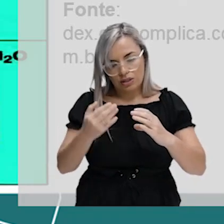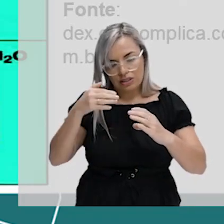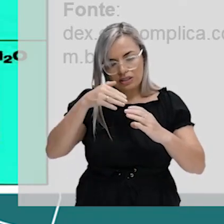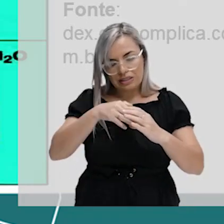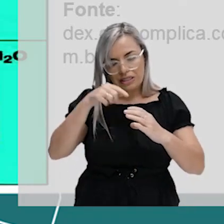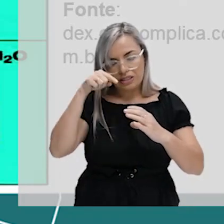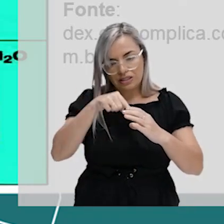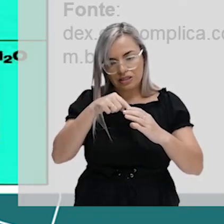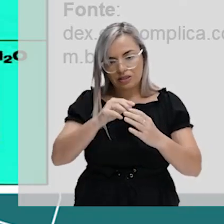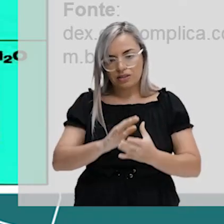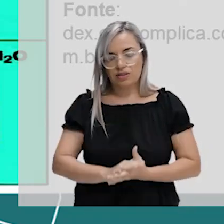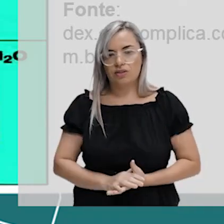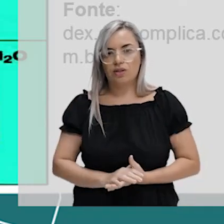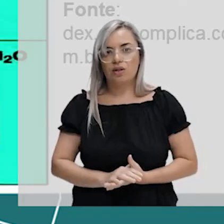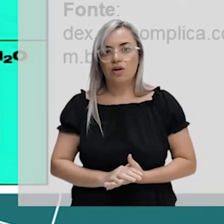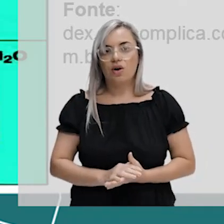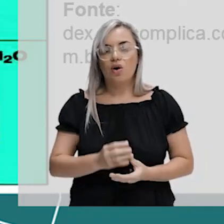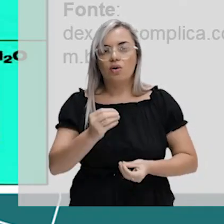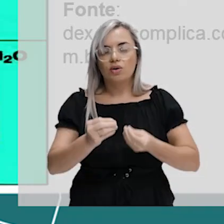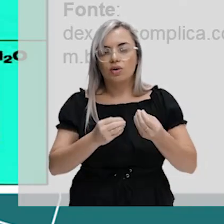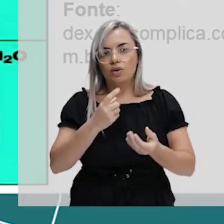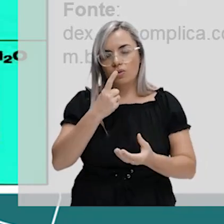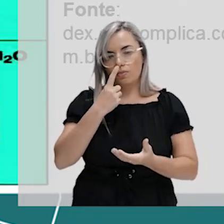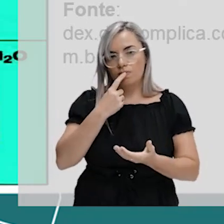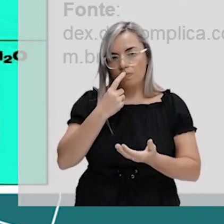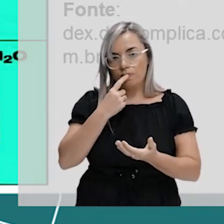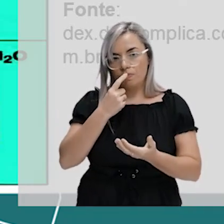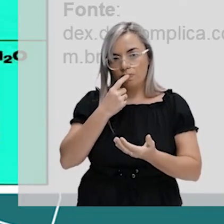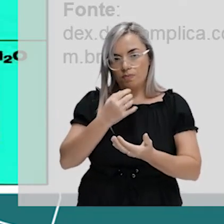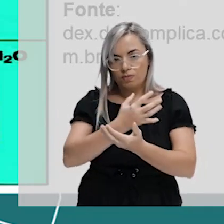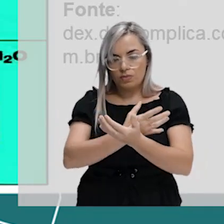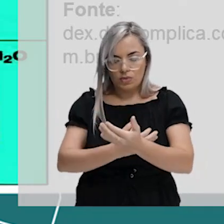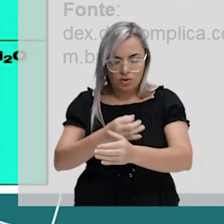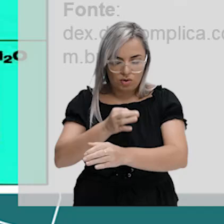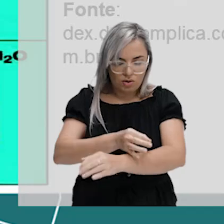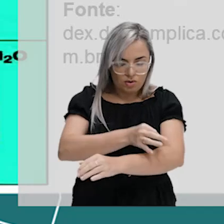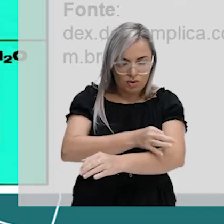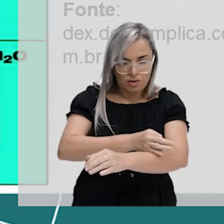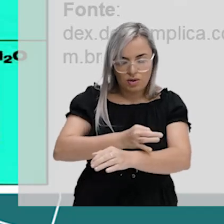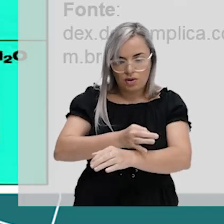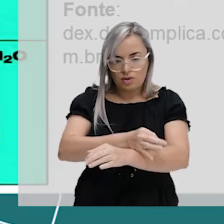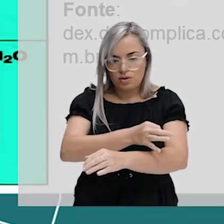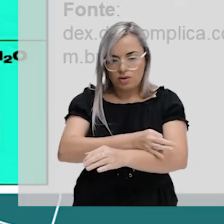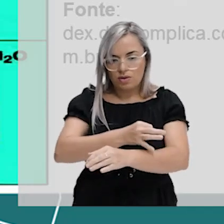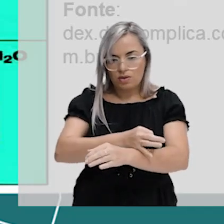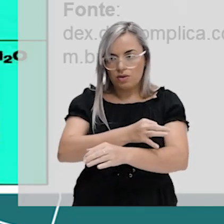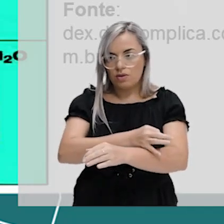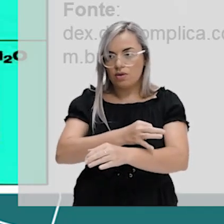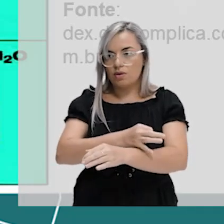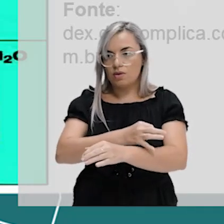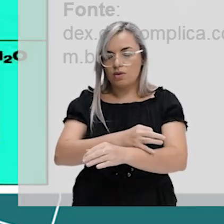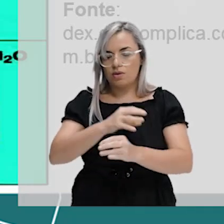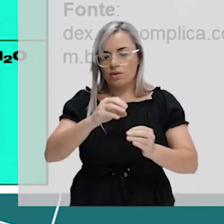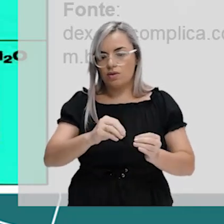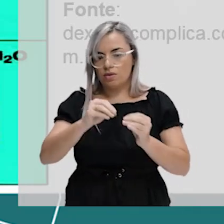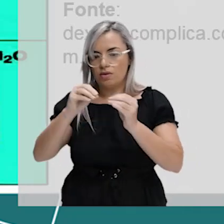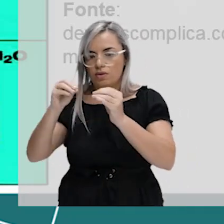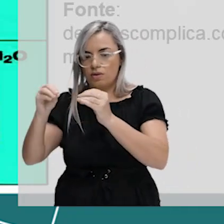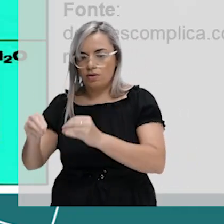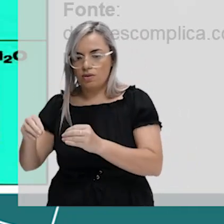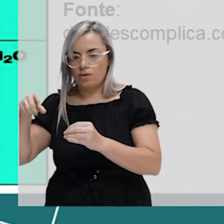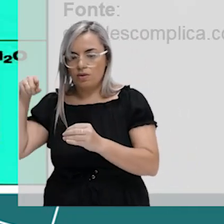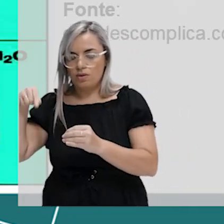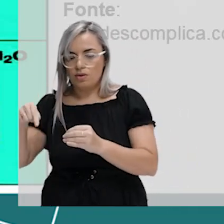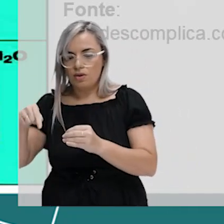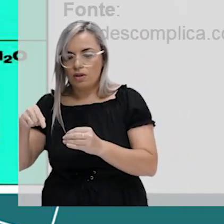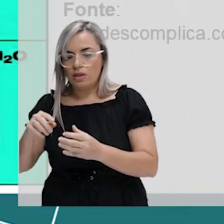uma hemácia, um glóbulo vermelho do sangue, numa solução muito concentrada, ou seja, o meio externo da célula está mais concentrado